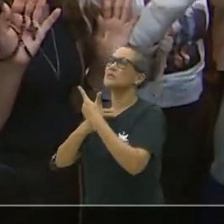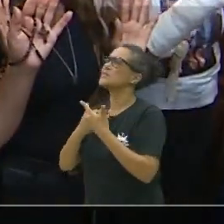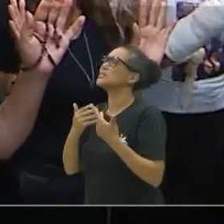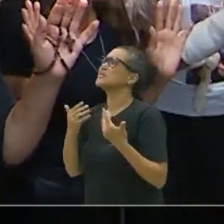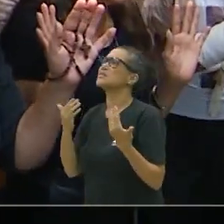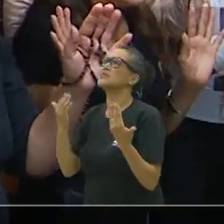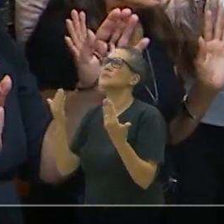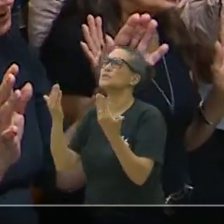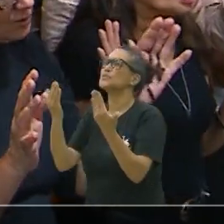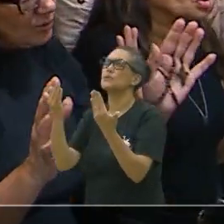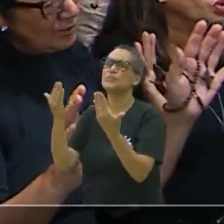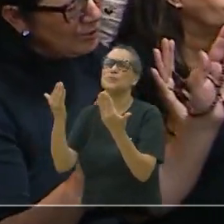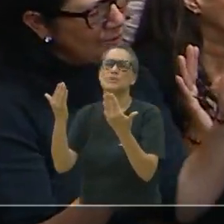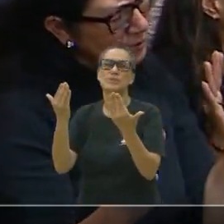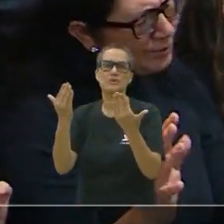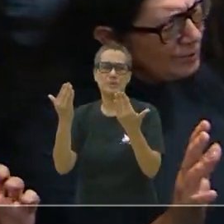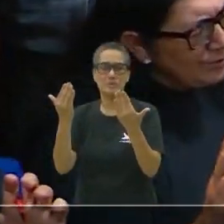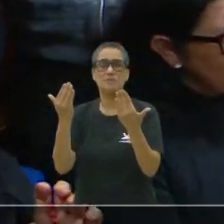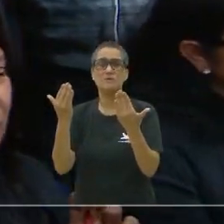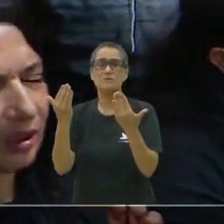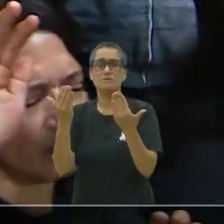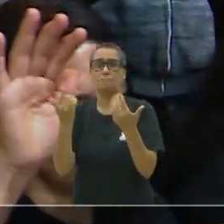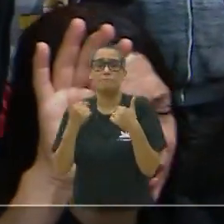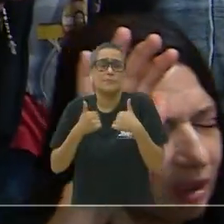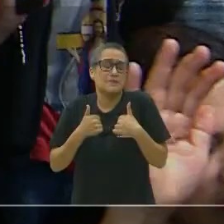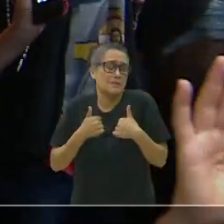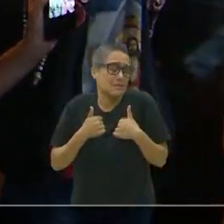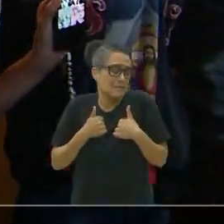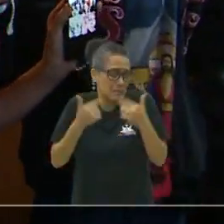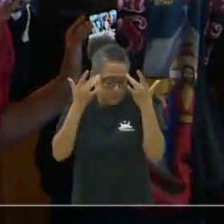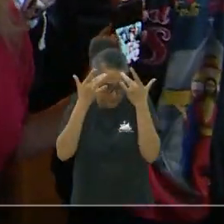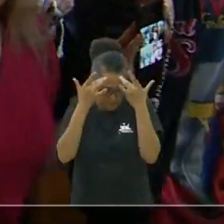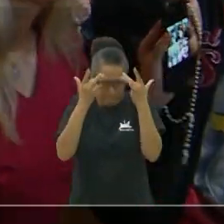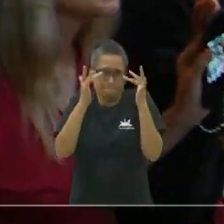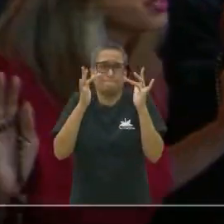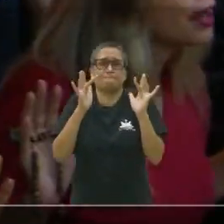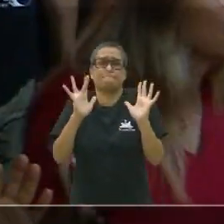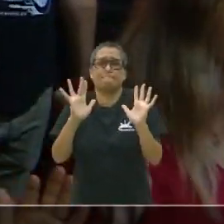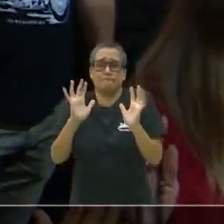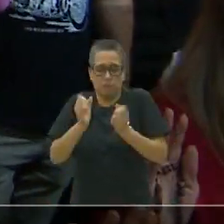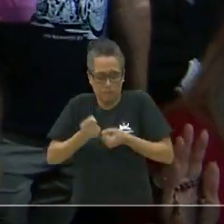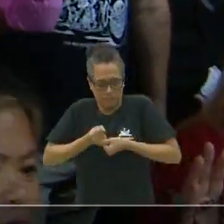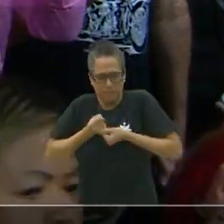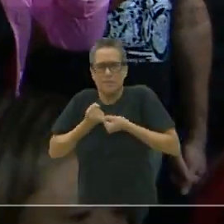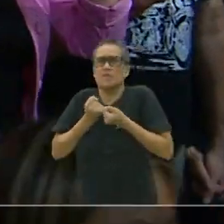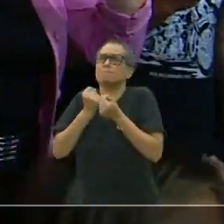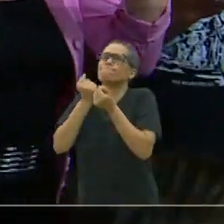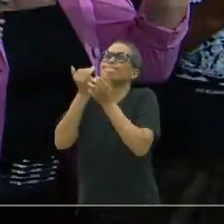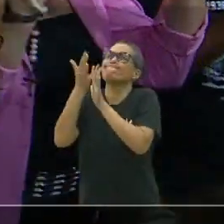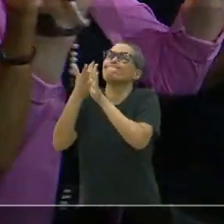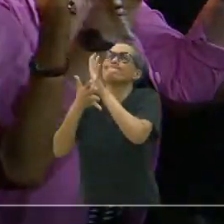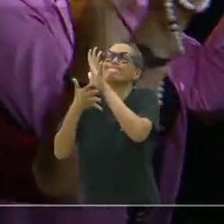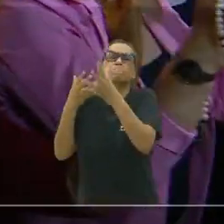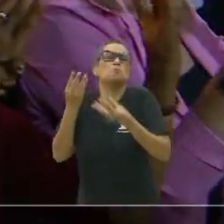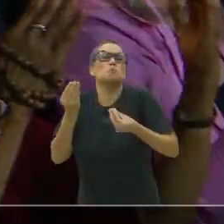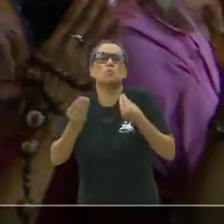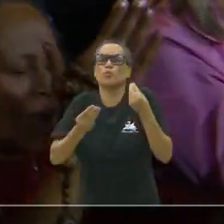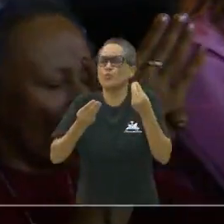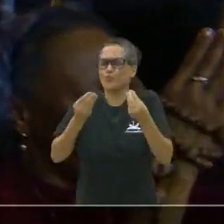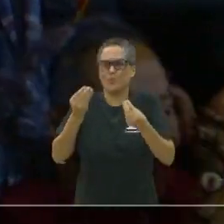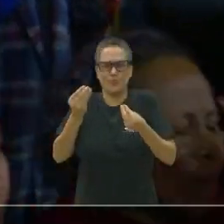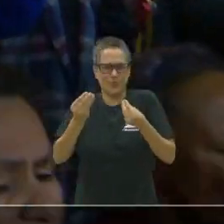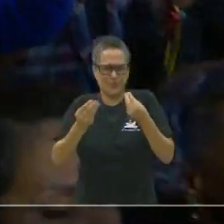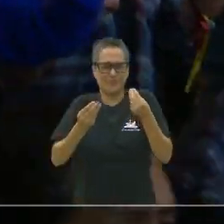tão lindo que eu nem sei me expressar.